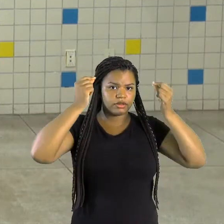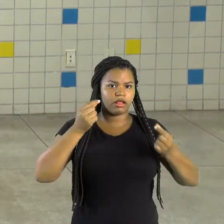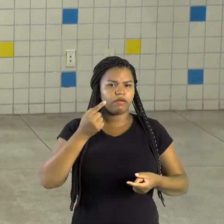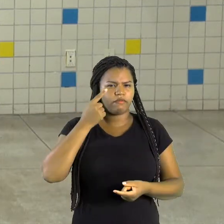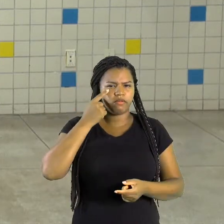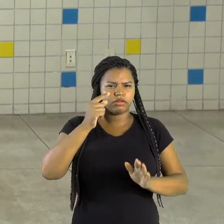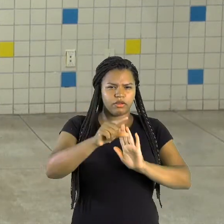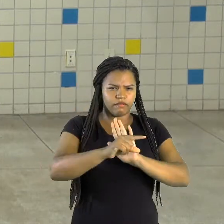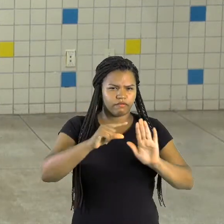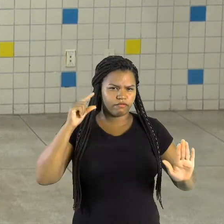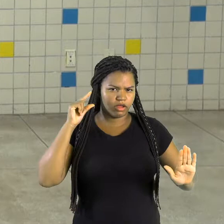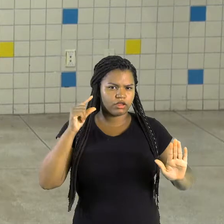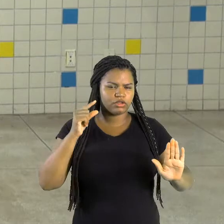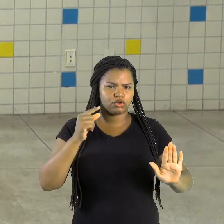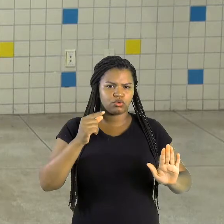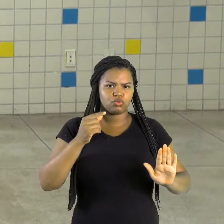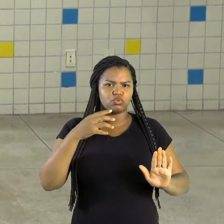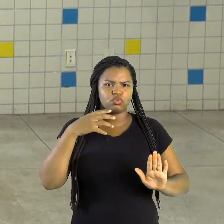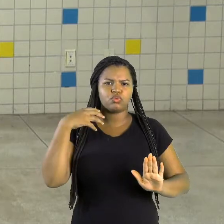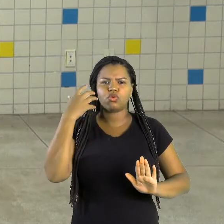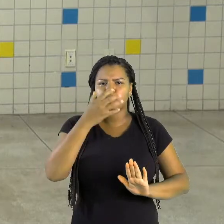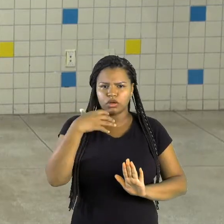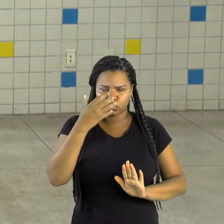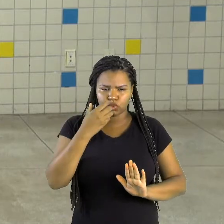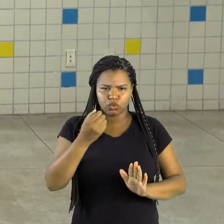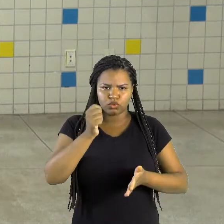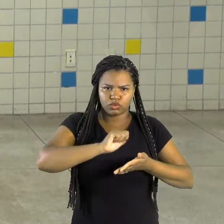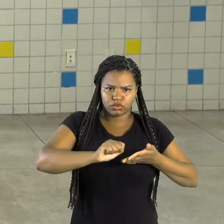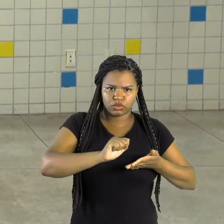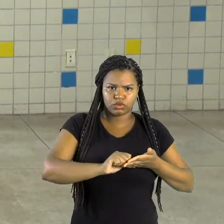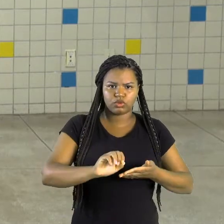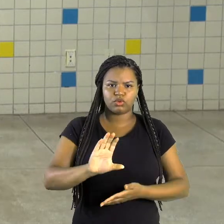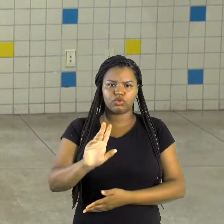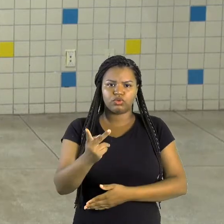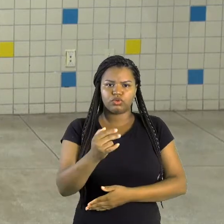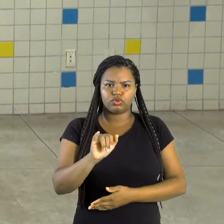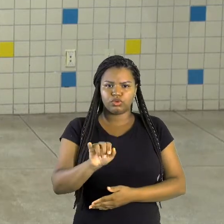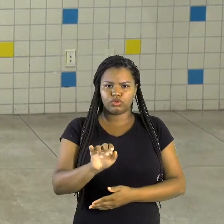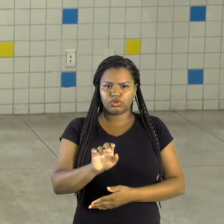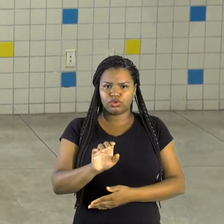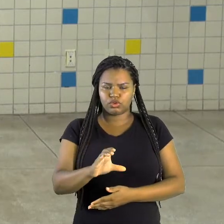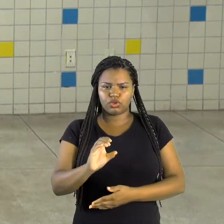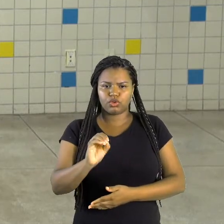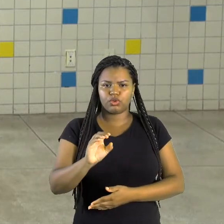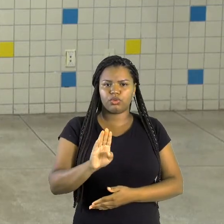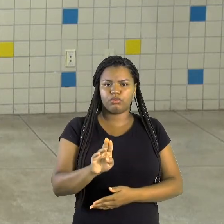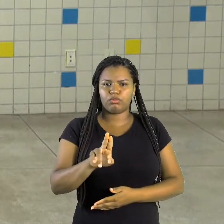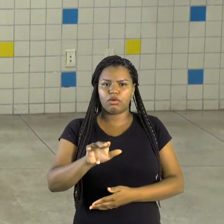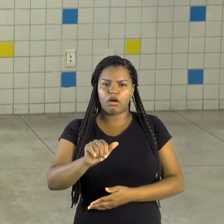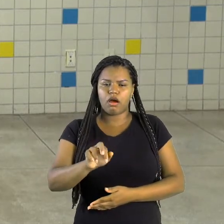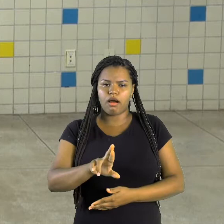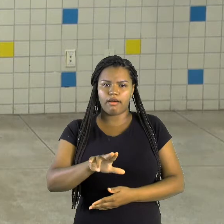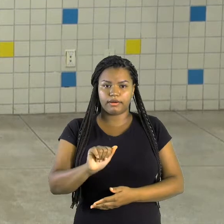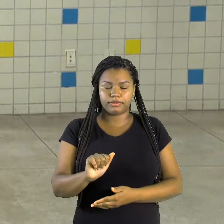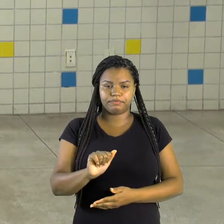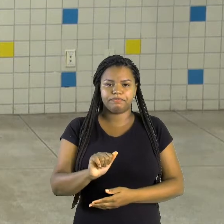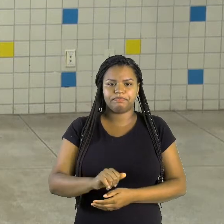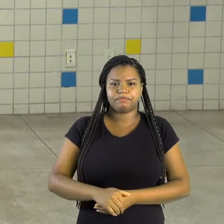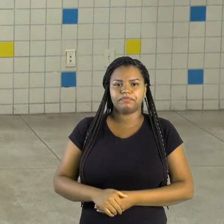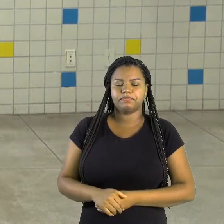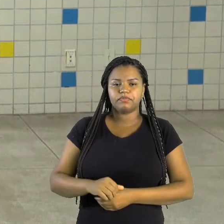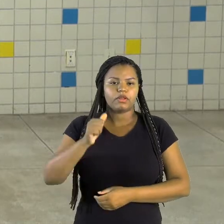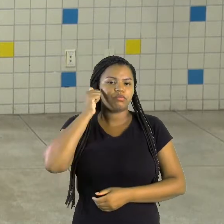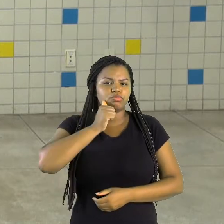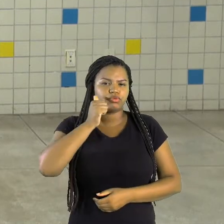do compositor e cantor brasileiro Chico Buarque, na canção Mulheres de Atena. Mirem-se no